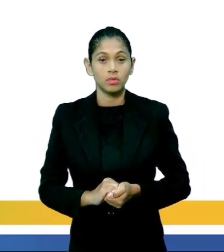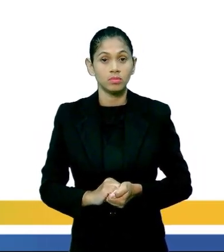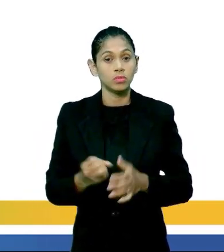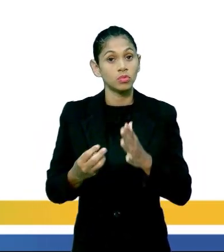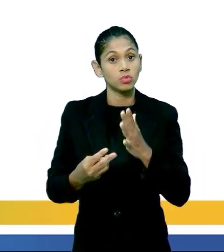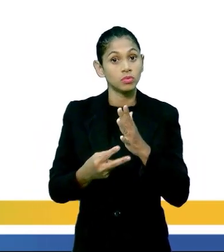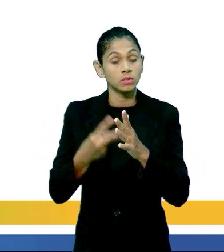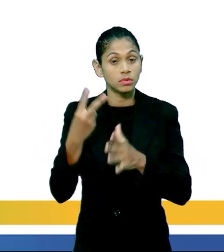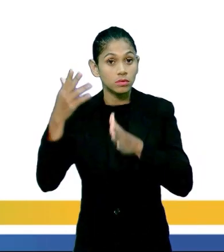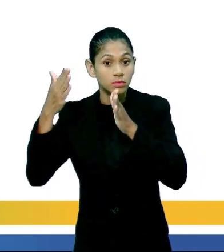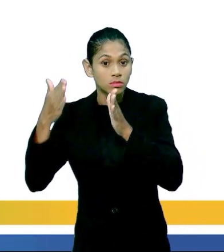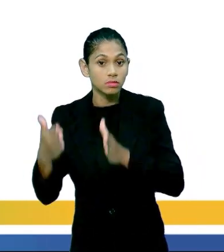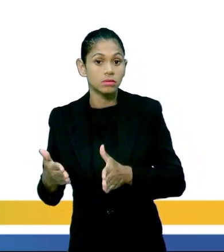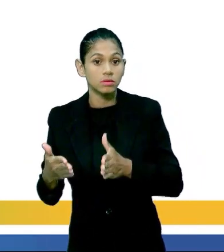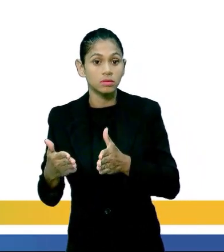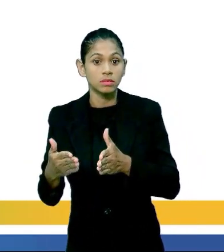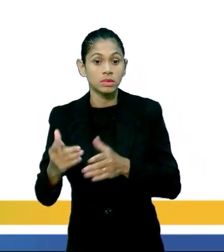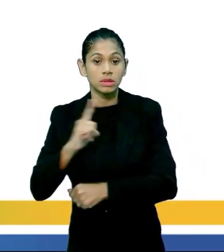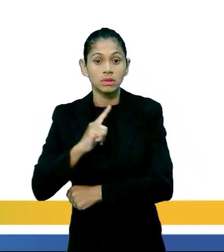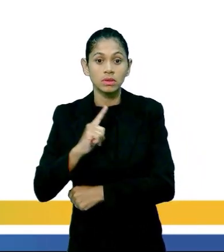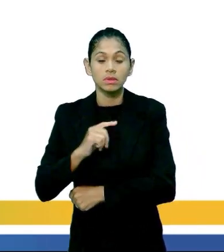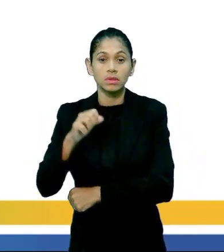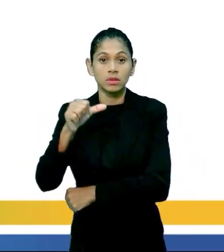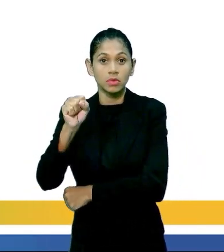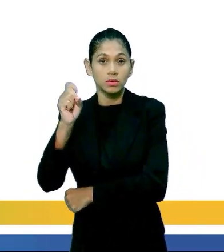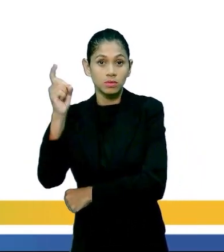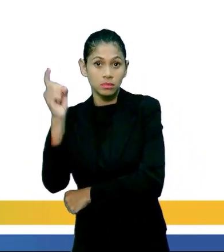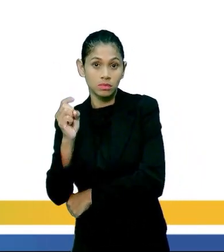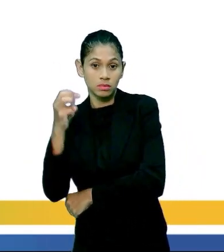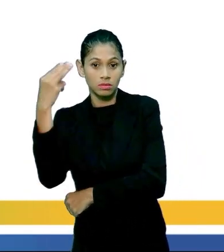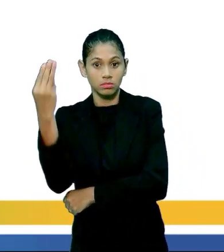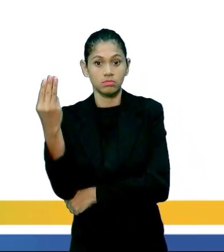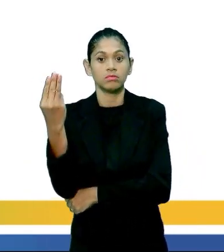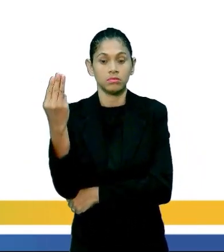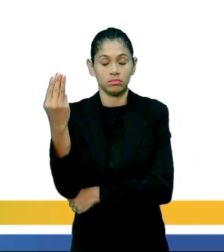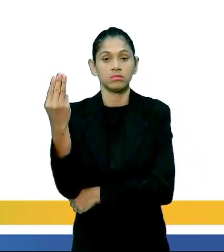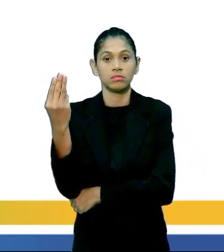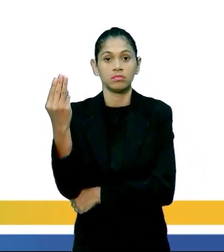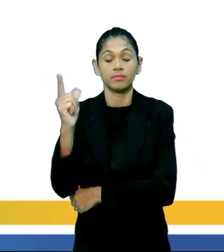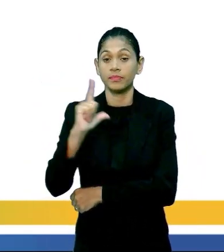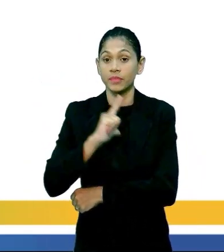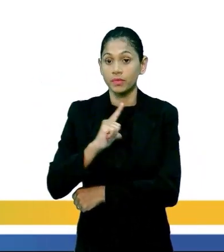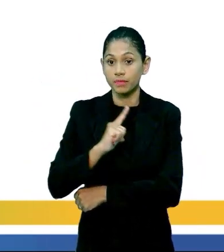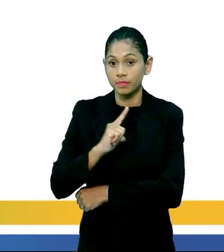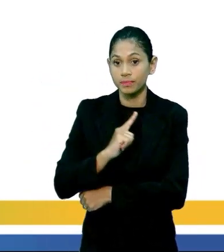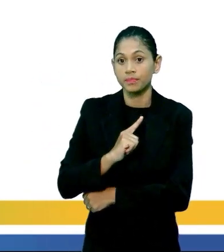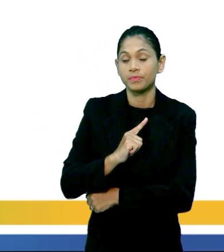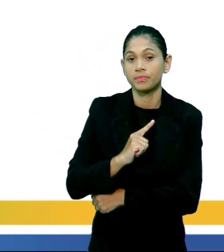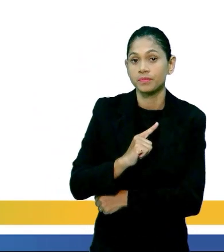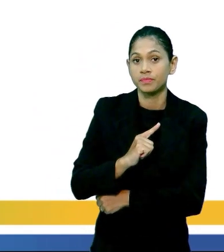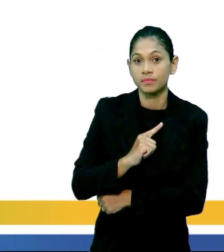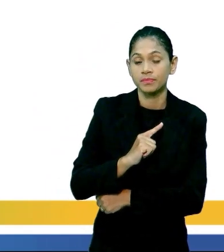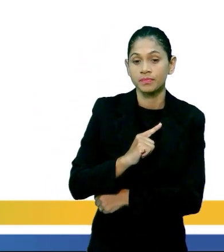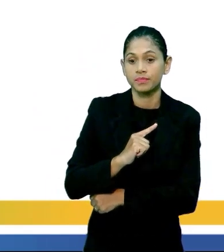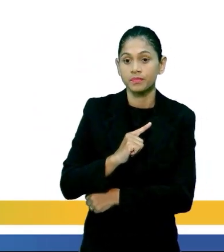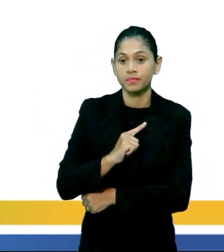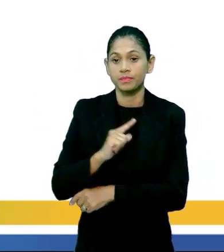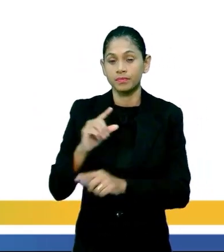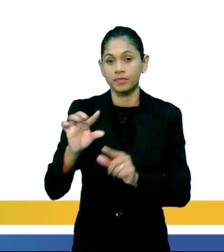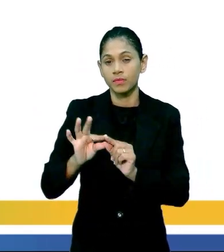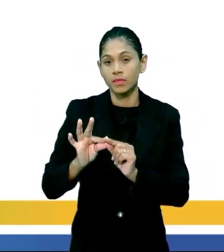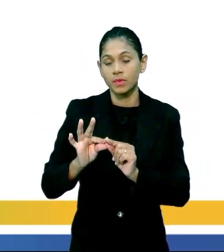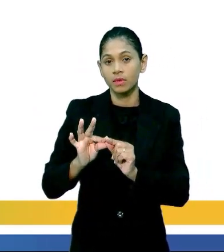é 8x ao cubo, tem aresta da medida, aí temos uma raiz cúbica